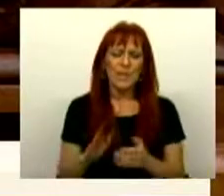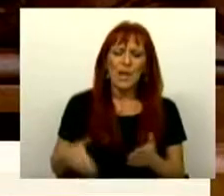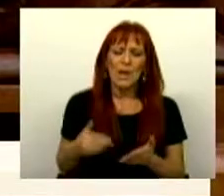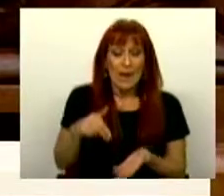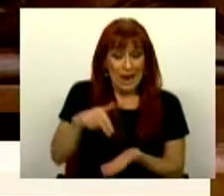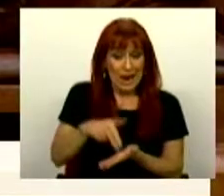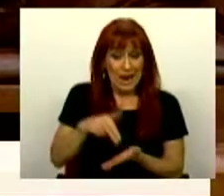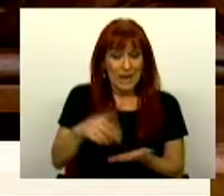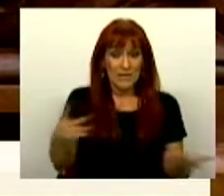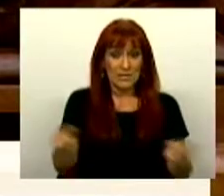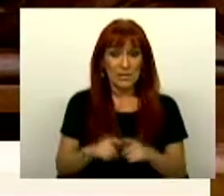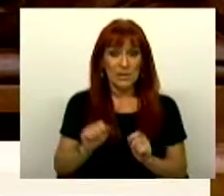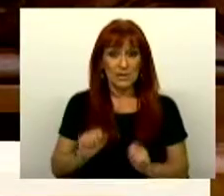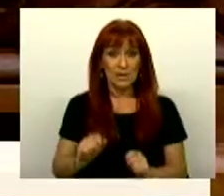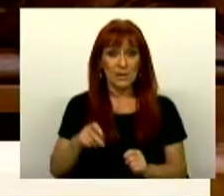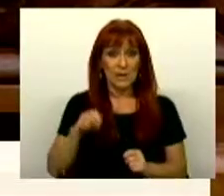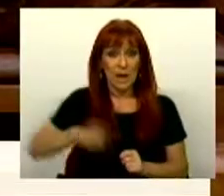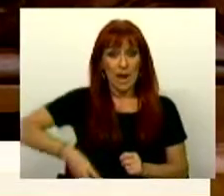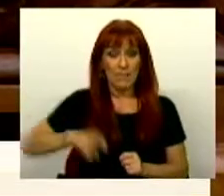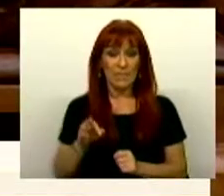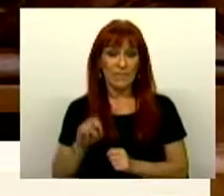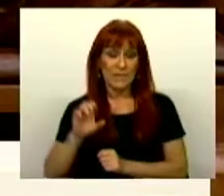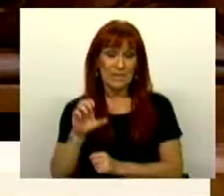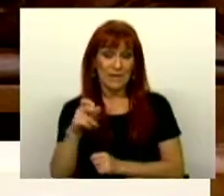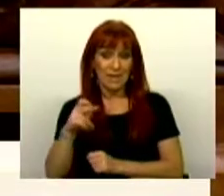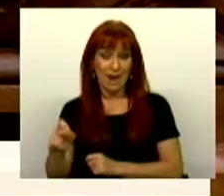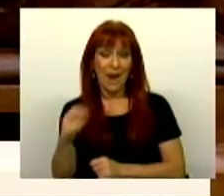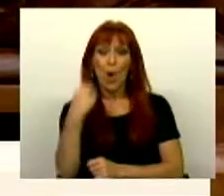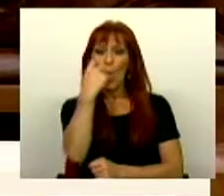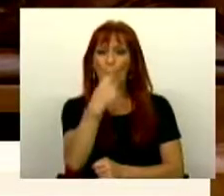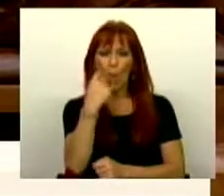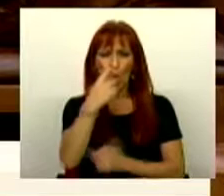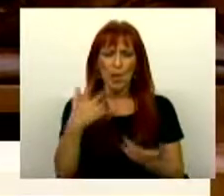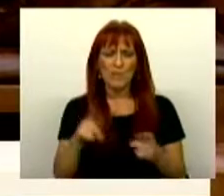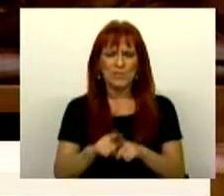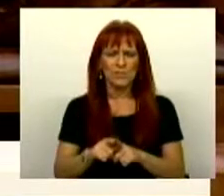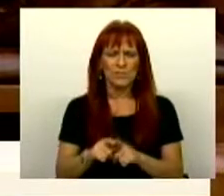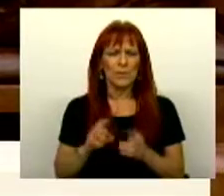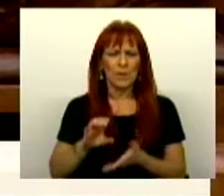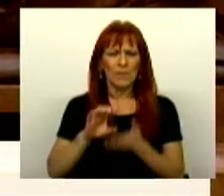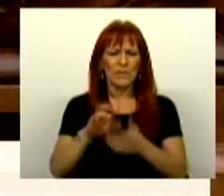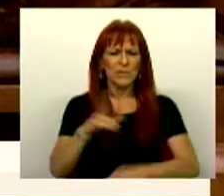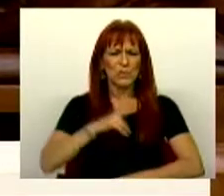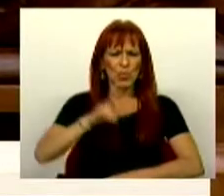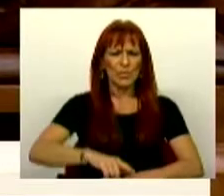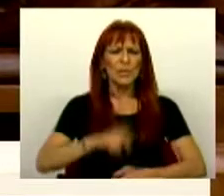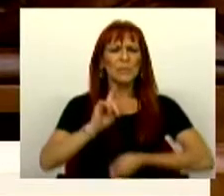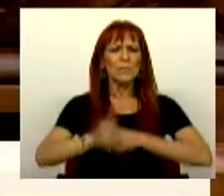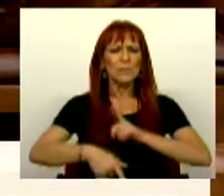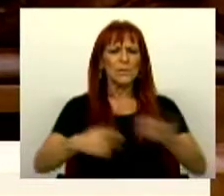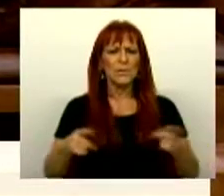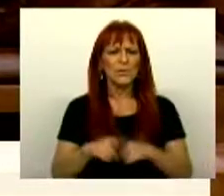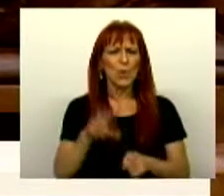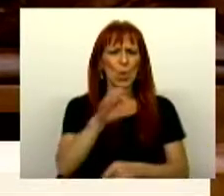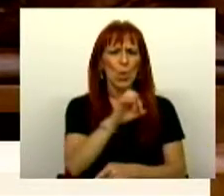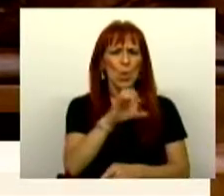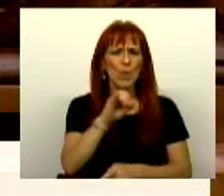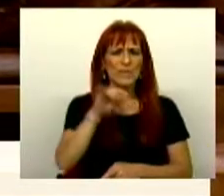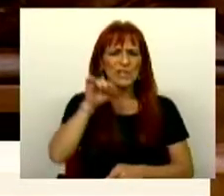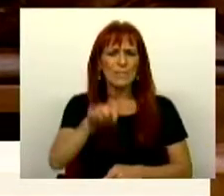presença da NCIA em Oeiras. Financiamento nacional é de 800 mil